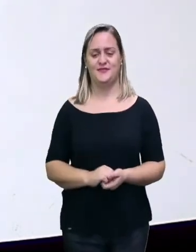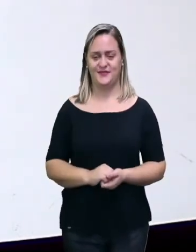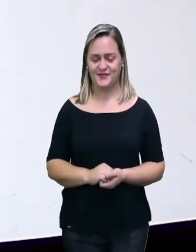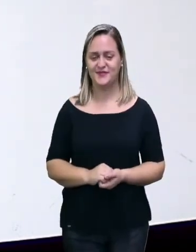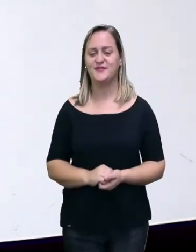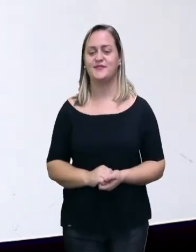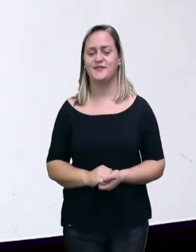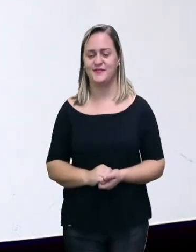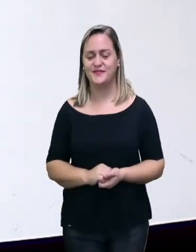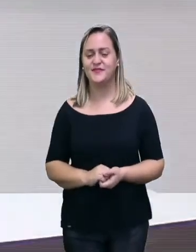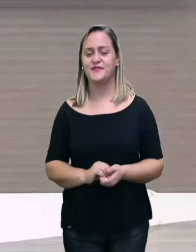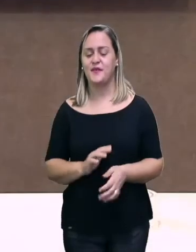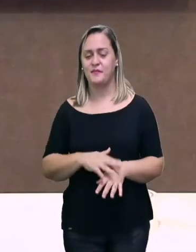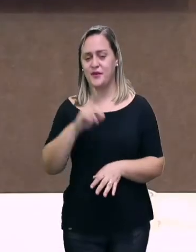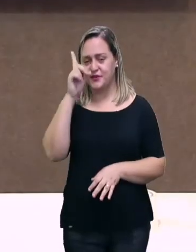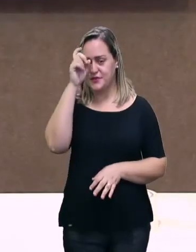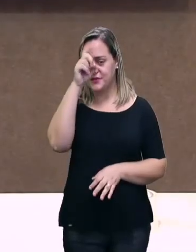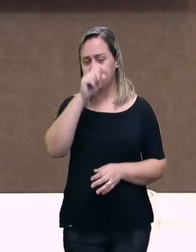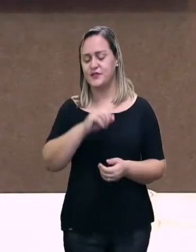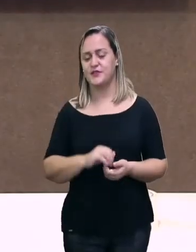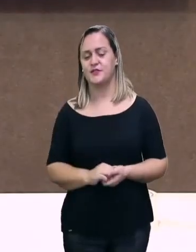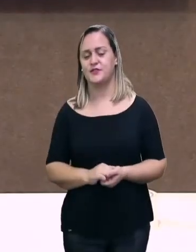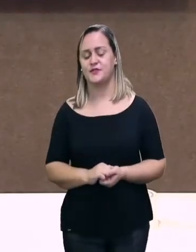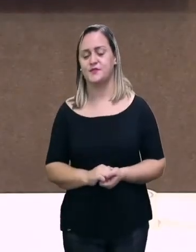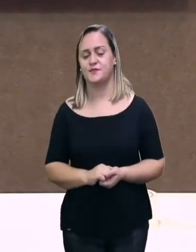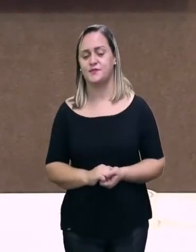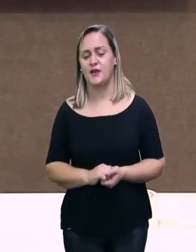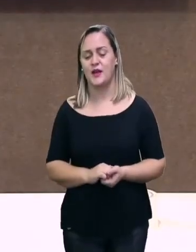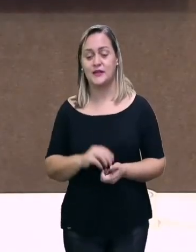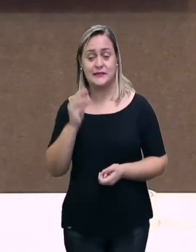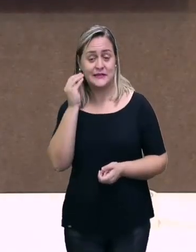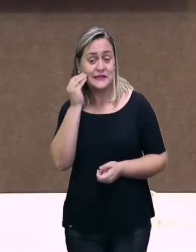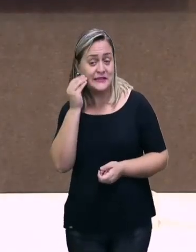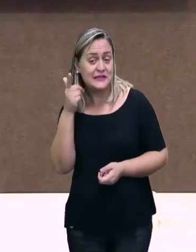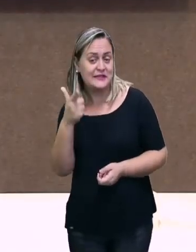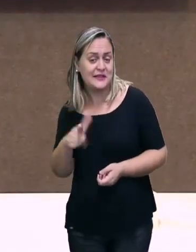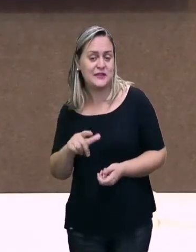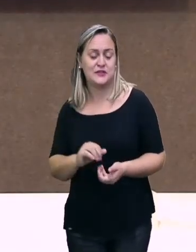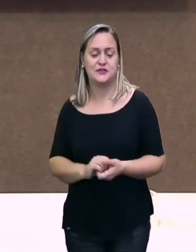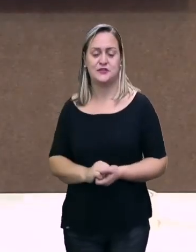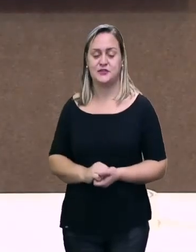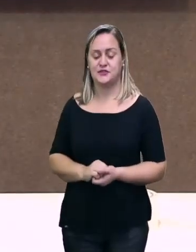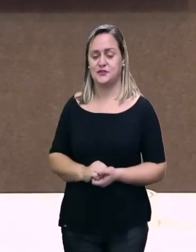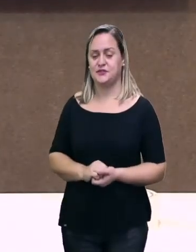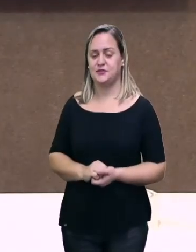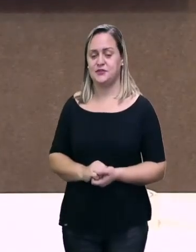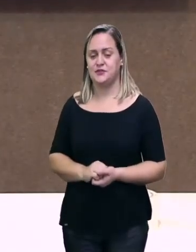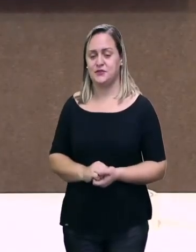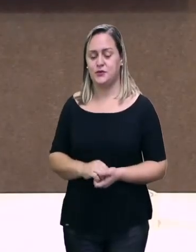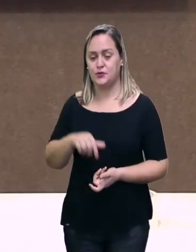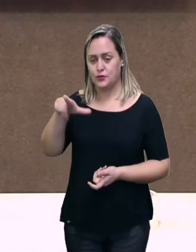Essa fase aqui tá meio difícil pra mim. Vou tentar só mais uma vez. Ver se eu vou melhor.